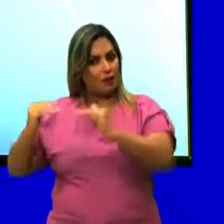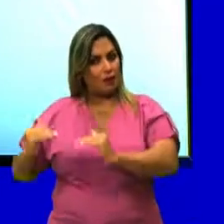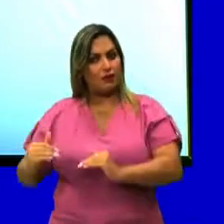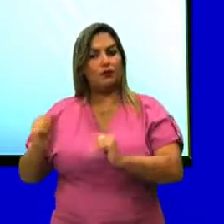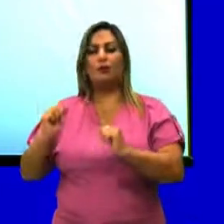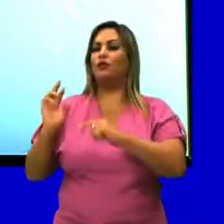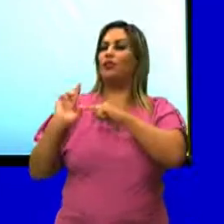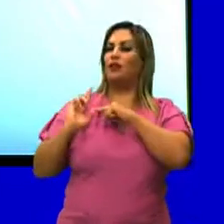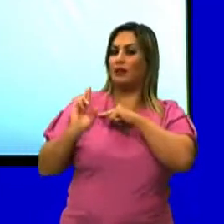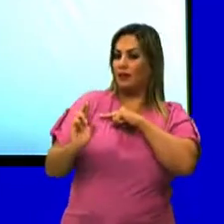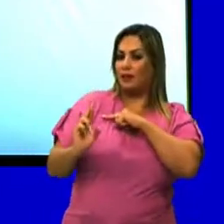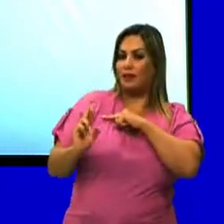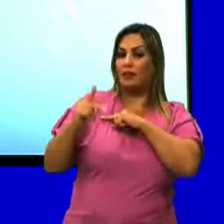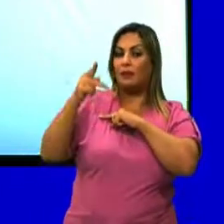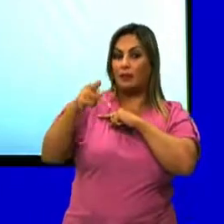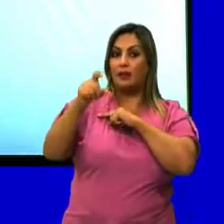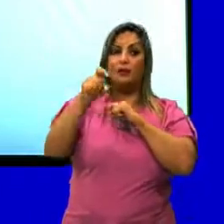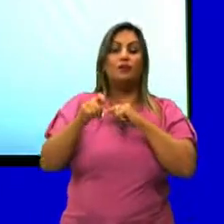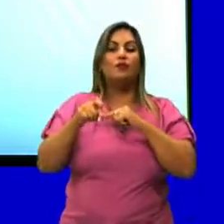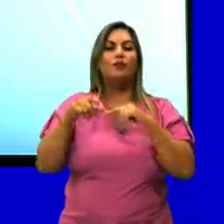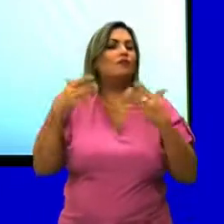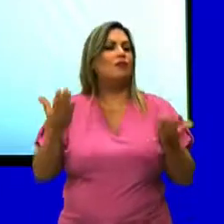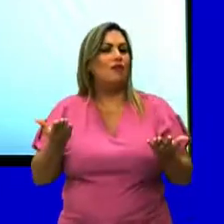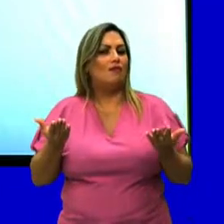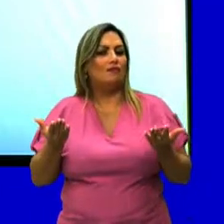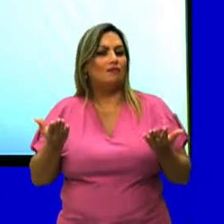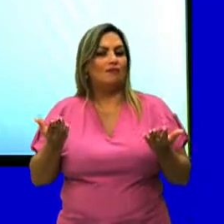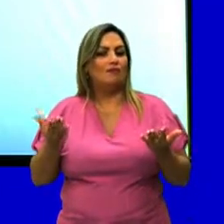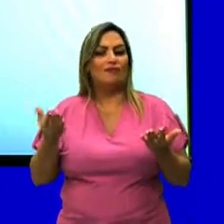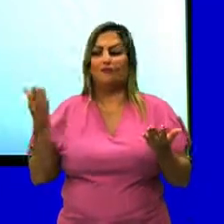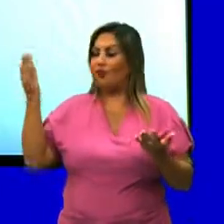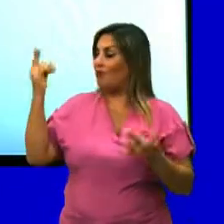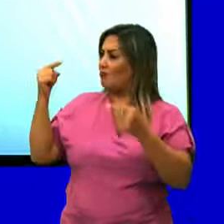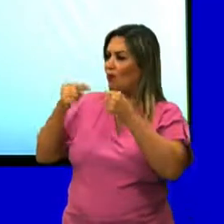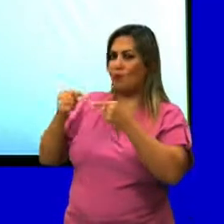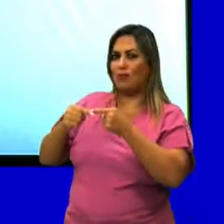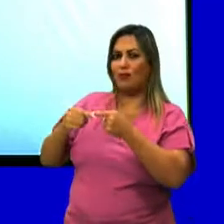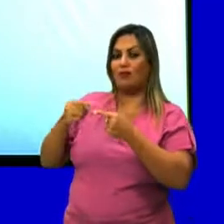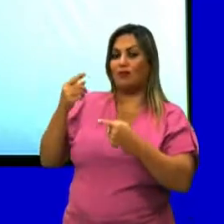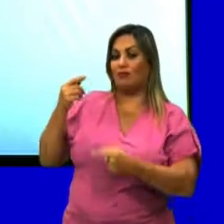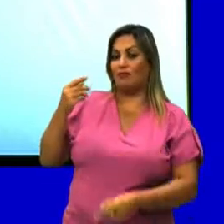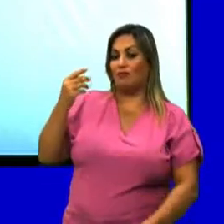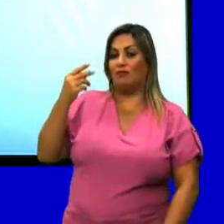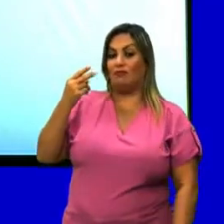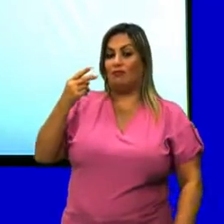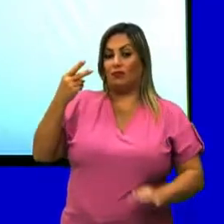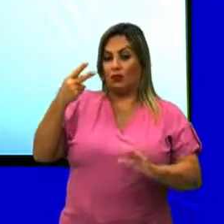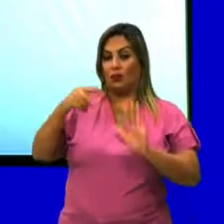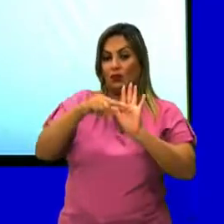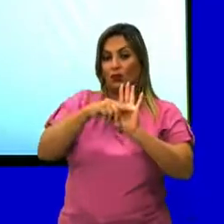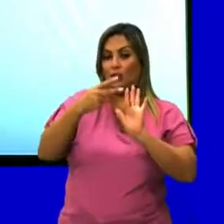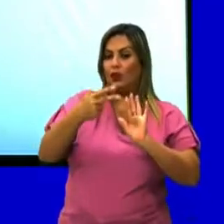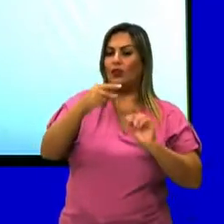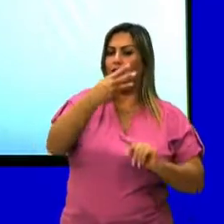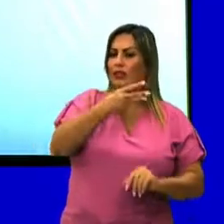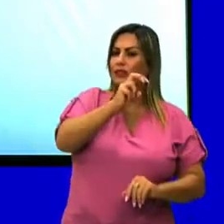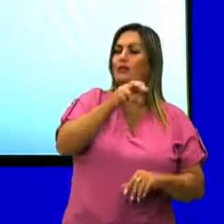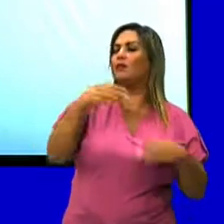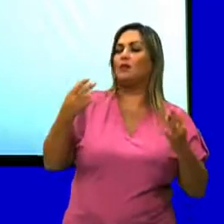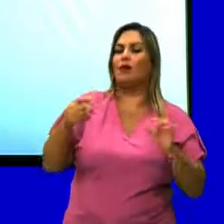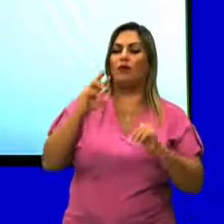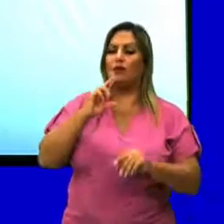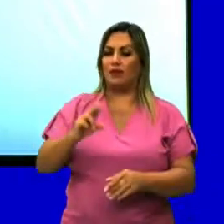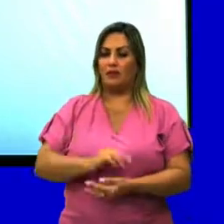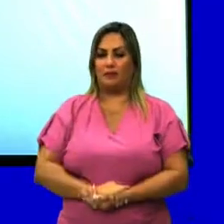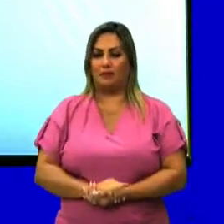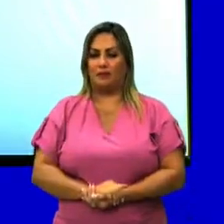pode representar PX é qual desses aqui Professor como que eu vou saber qual desses aí